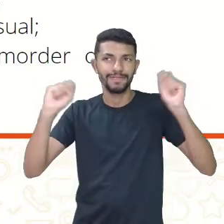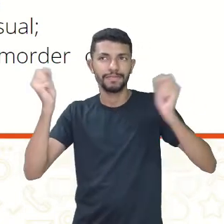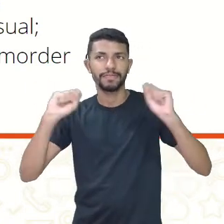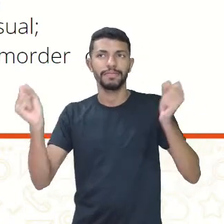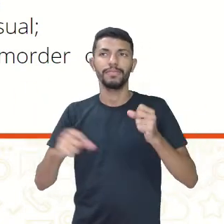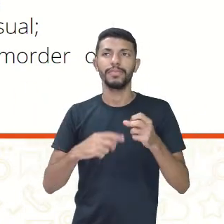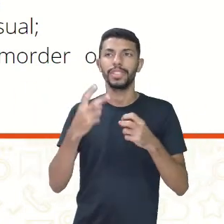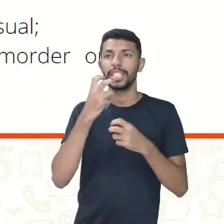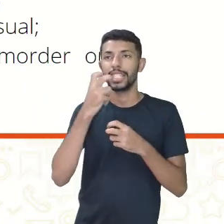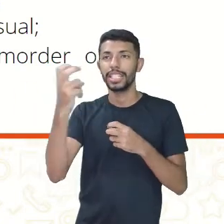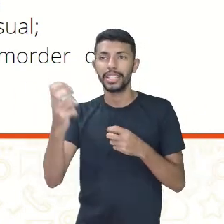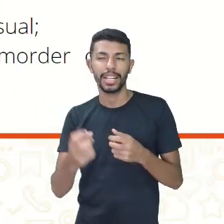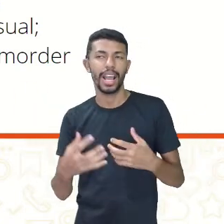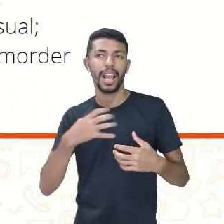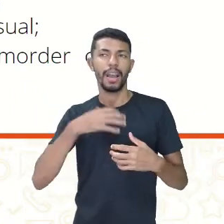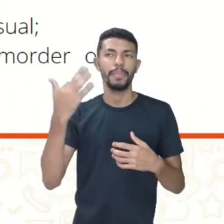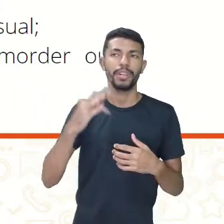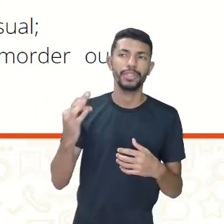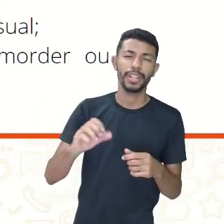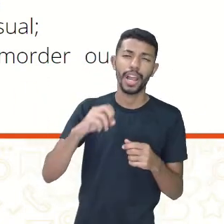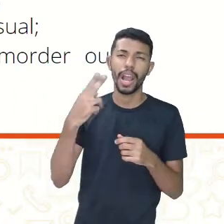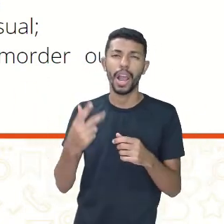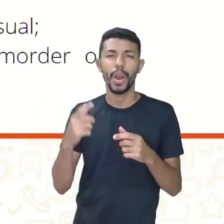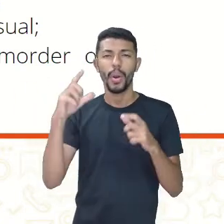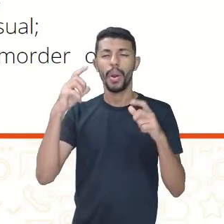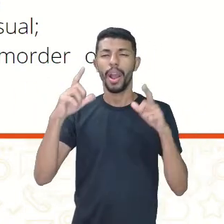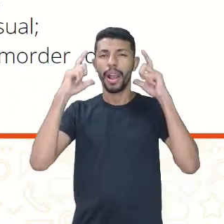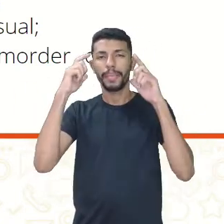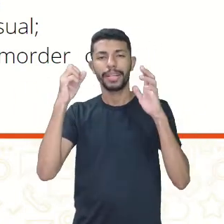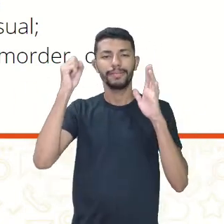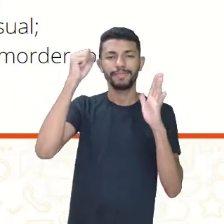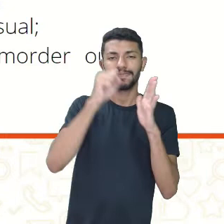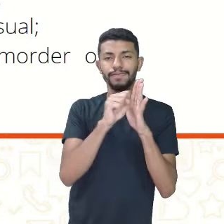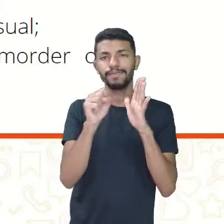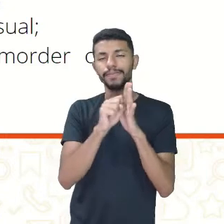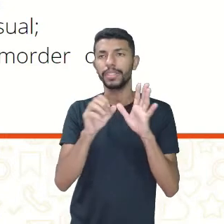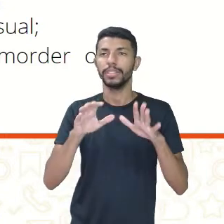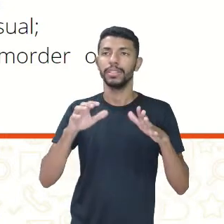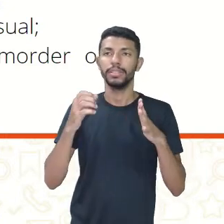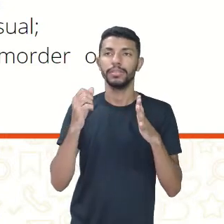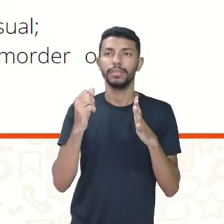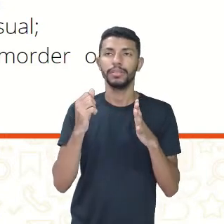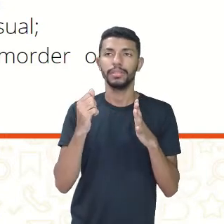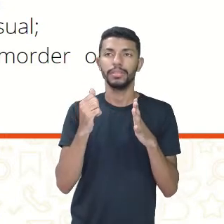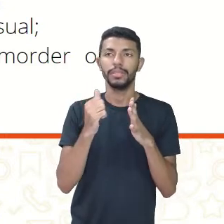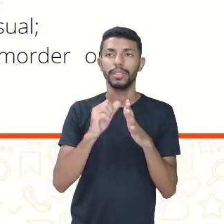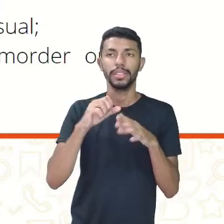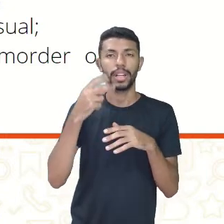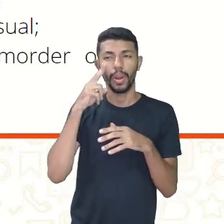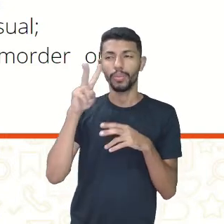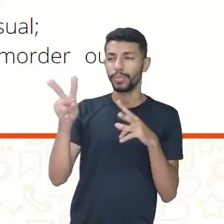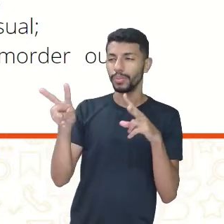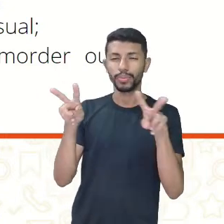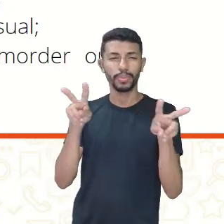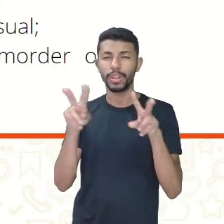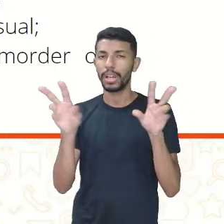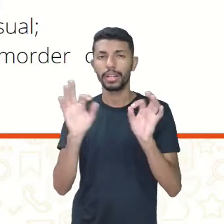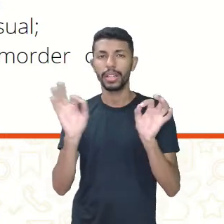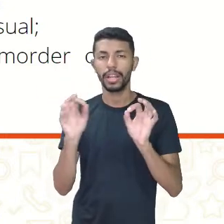Gritar, machucar-se ou bater com a cabeça em algum lugar. Não olhar para as pessoas ou não manter contato